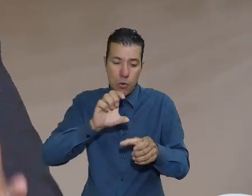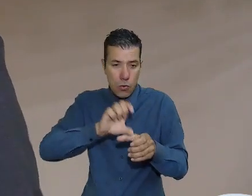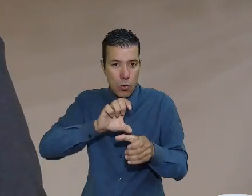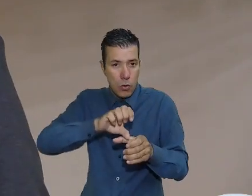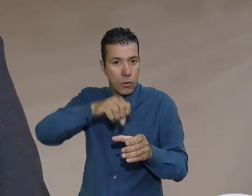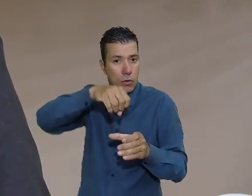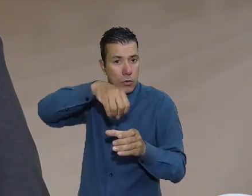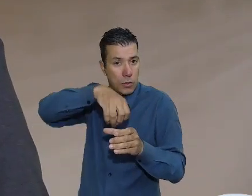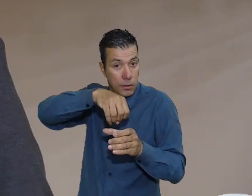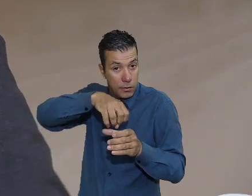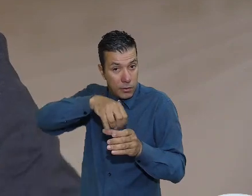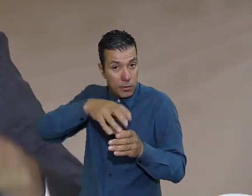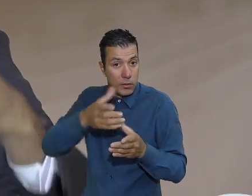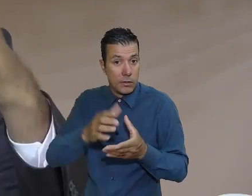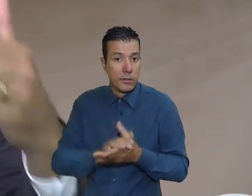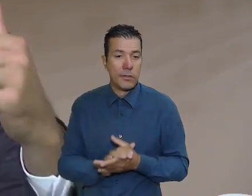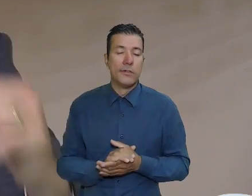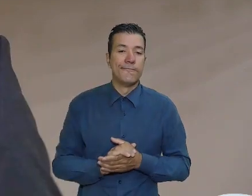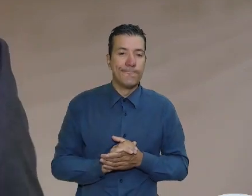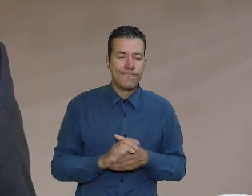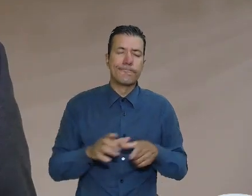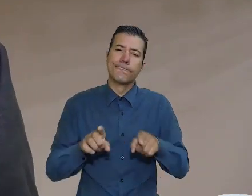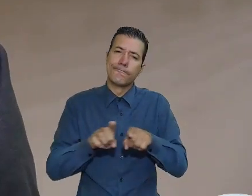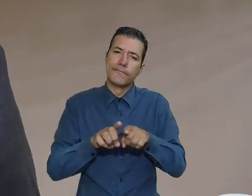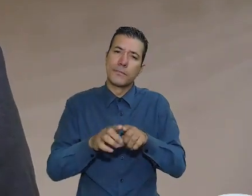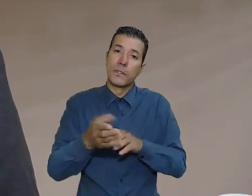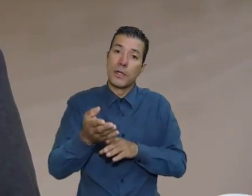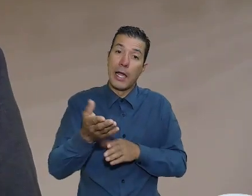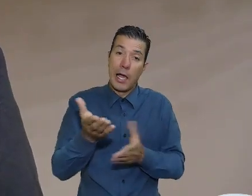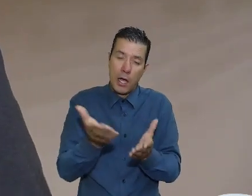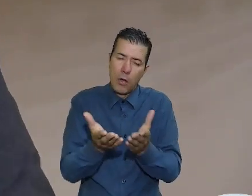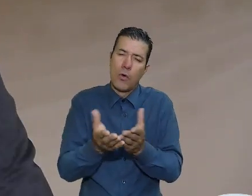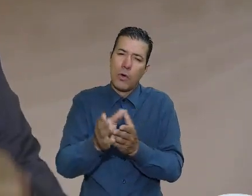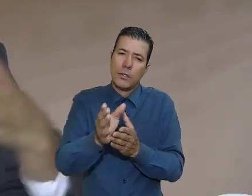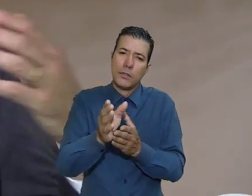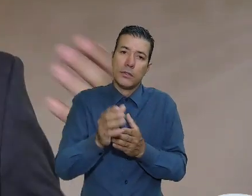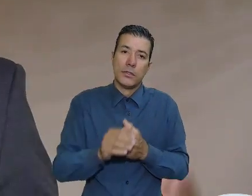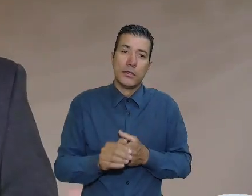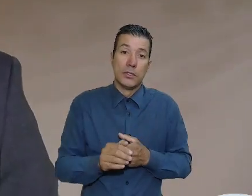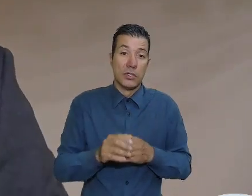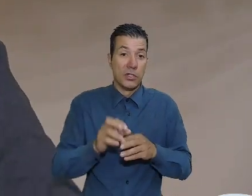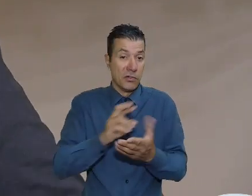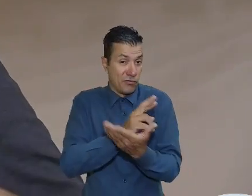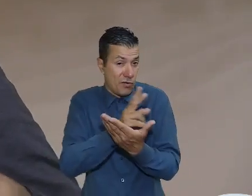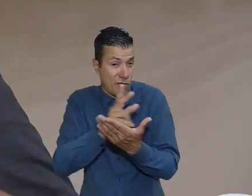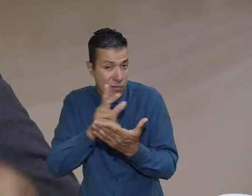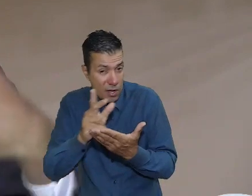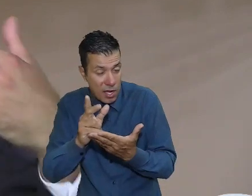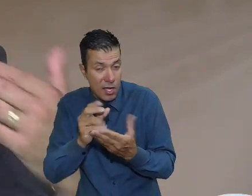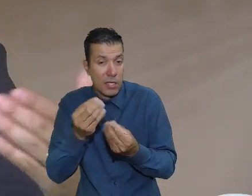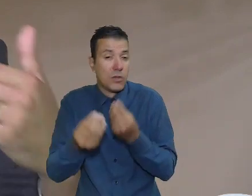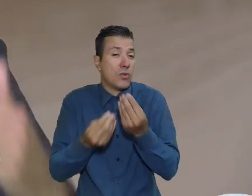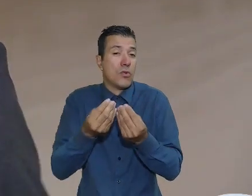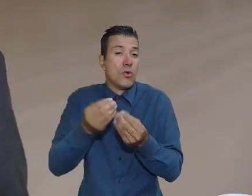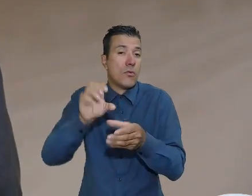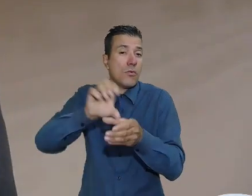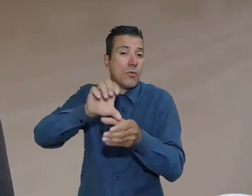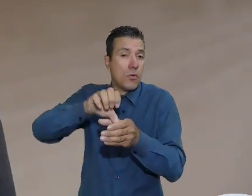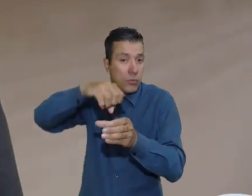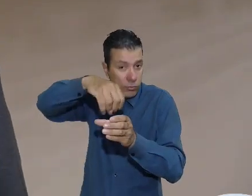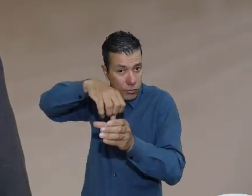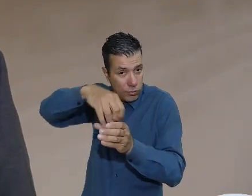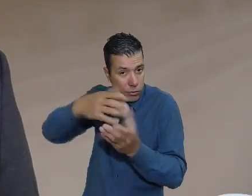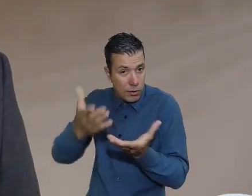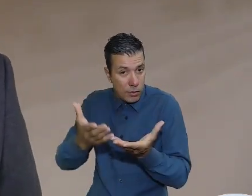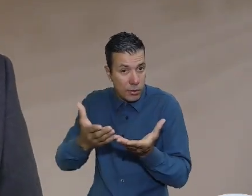os seus dízimos e entregar as suas ofertas neste momento. Nós temos algumas maneiras que estão sendo amplamente